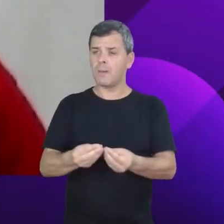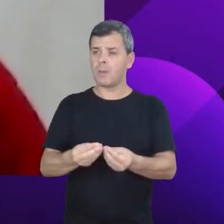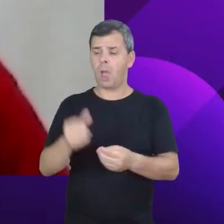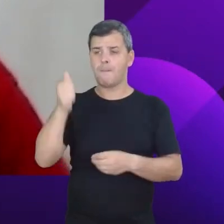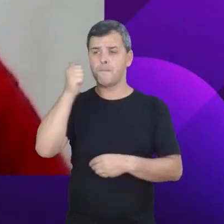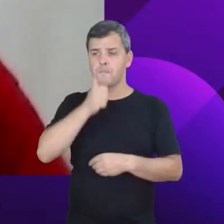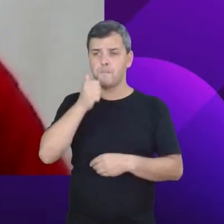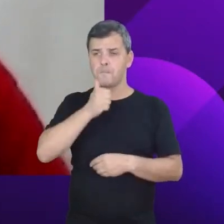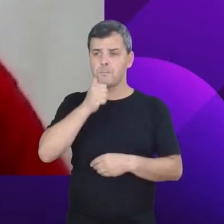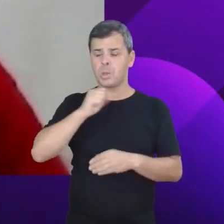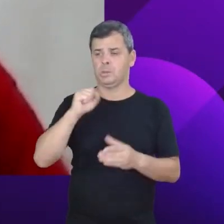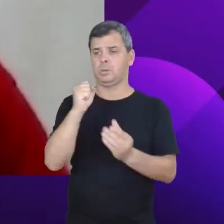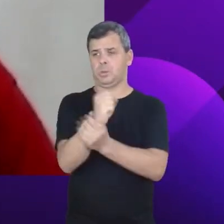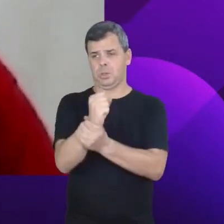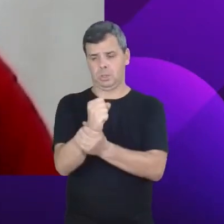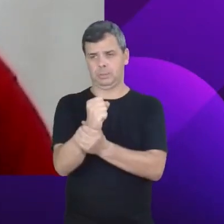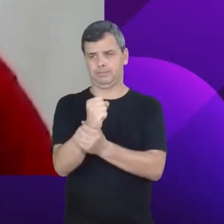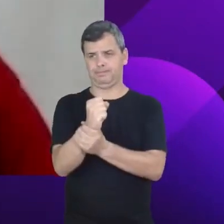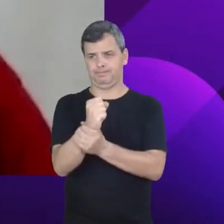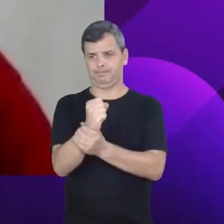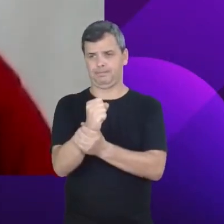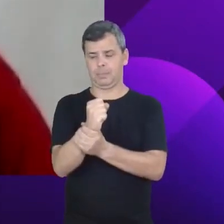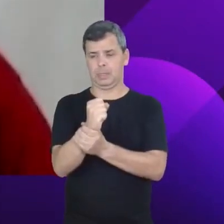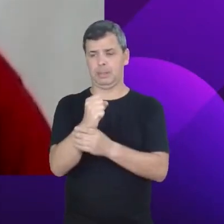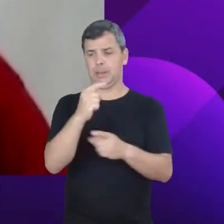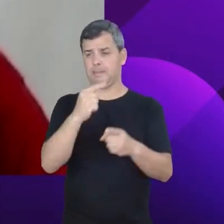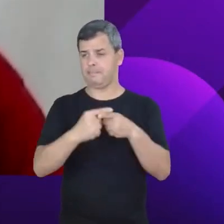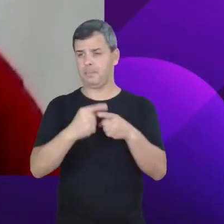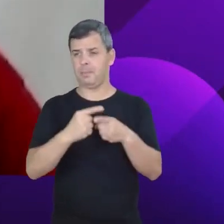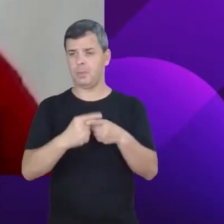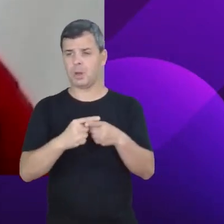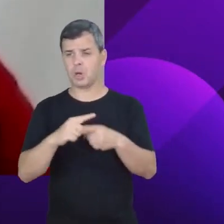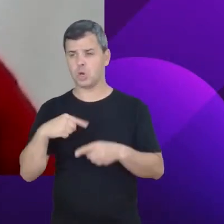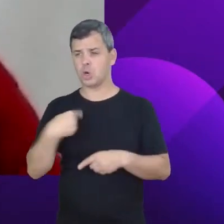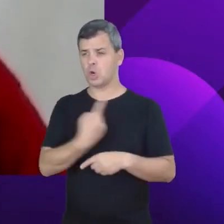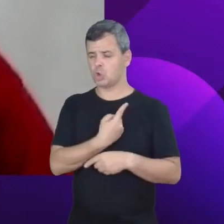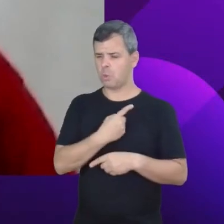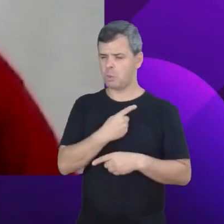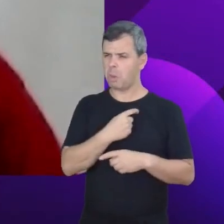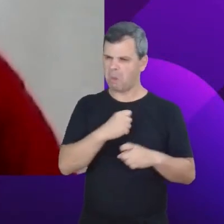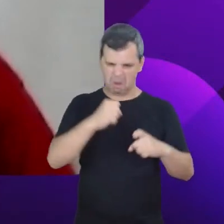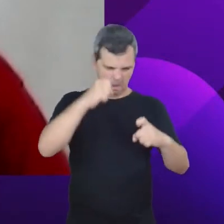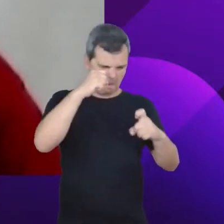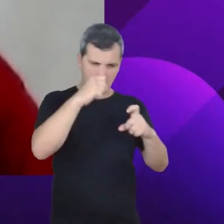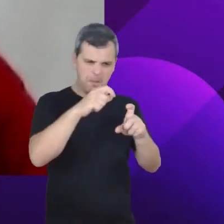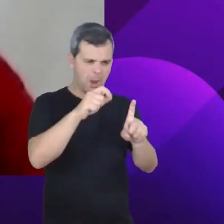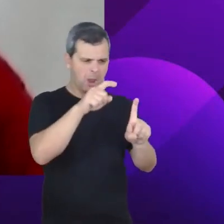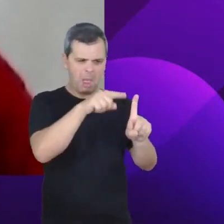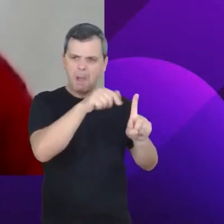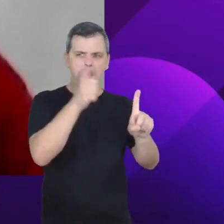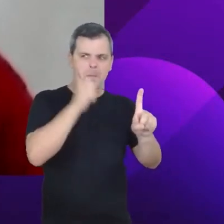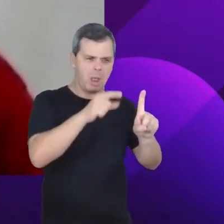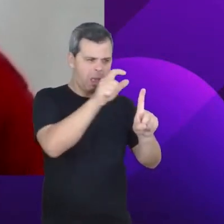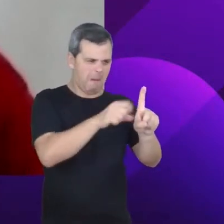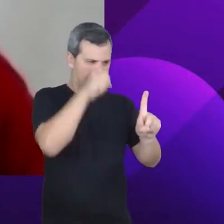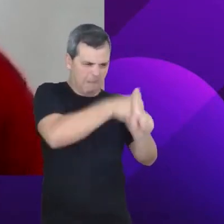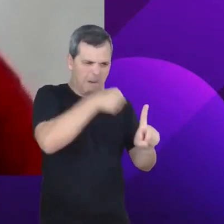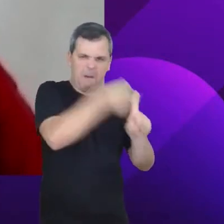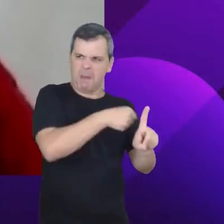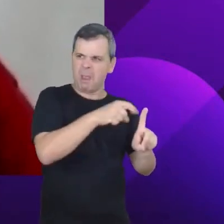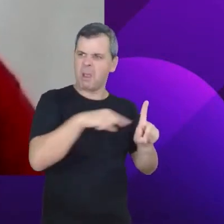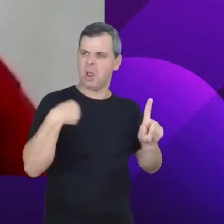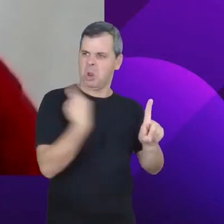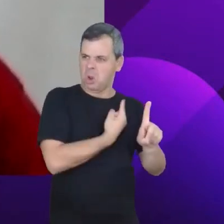essas mulheres segurança, porque somos agredidas e os